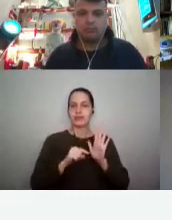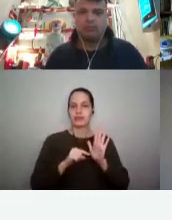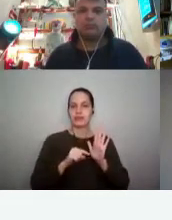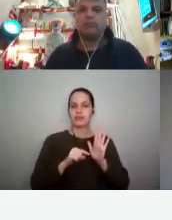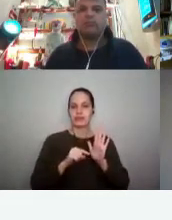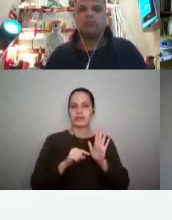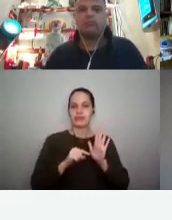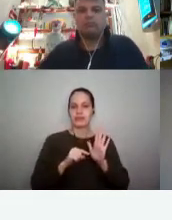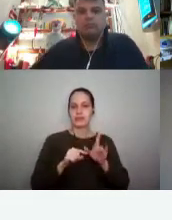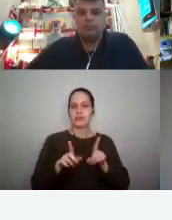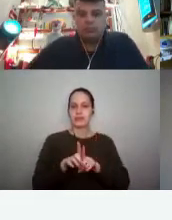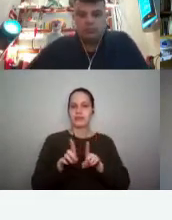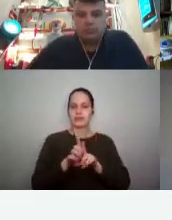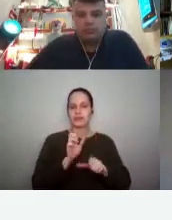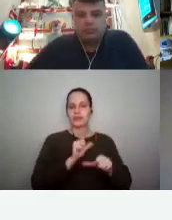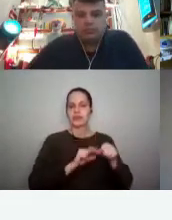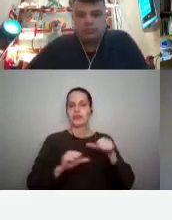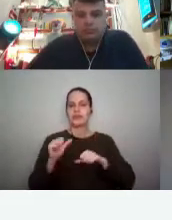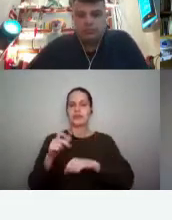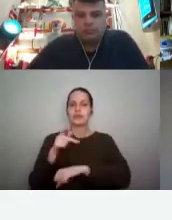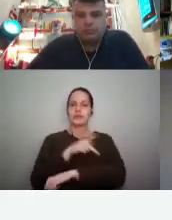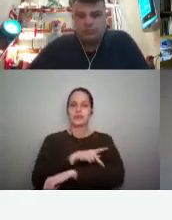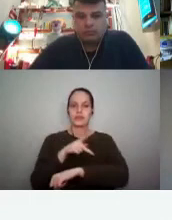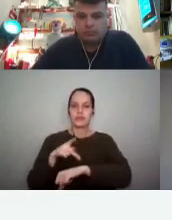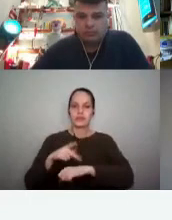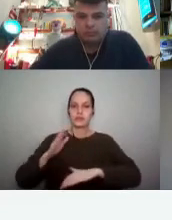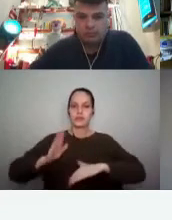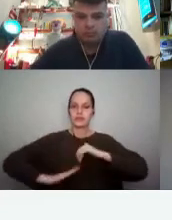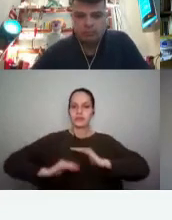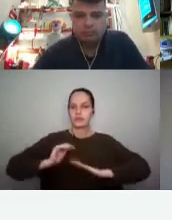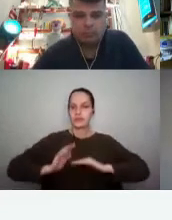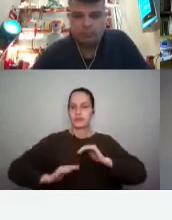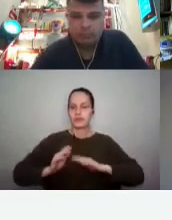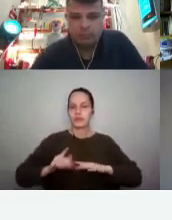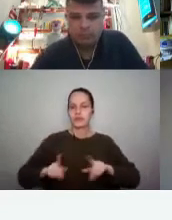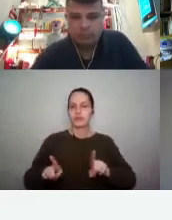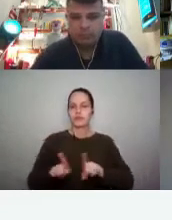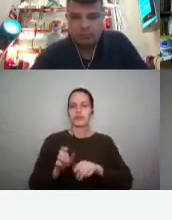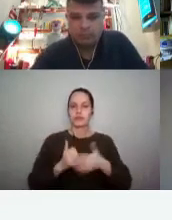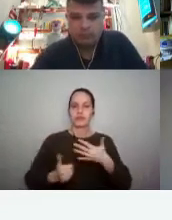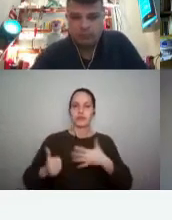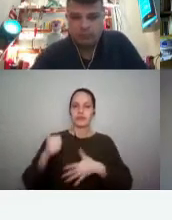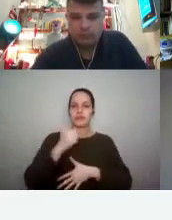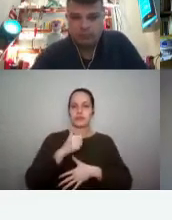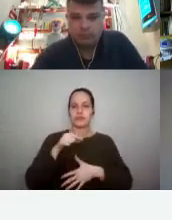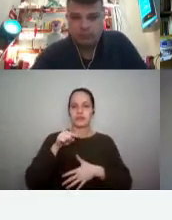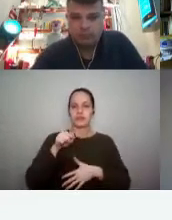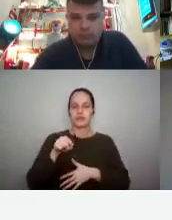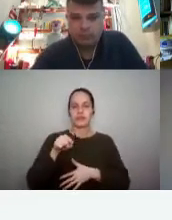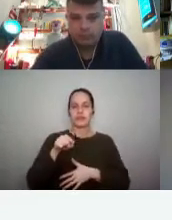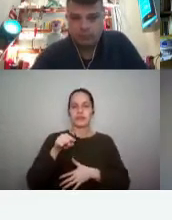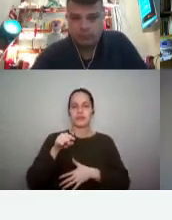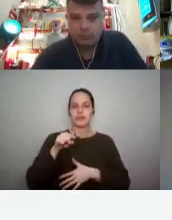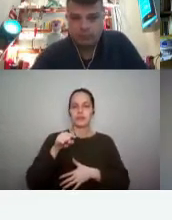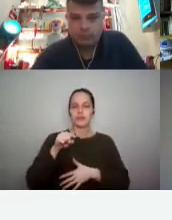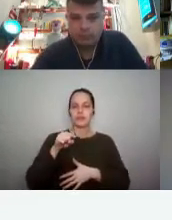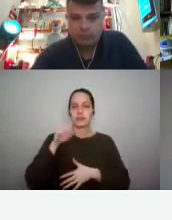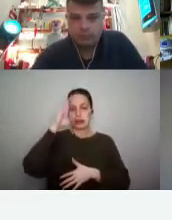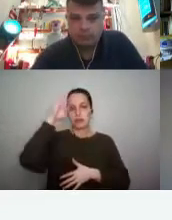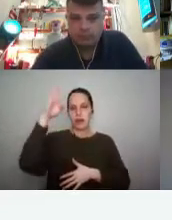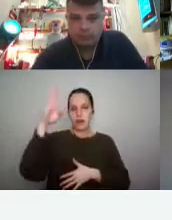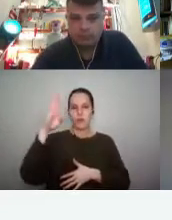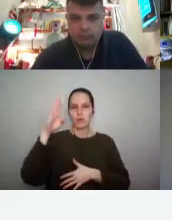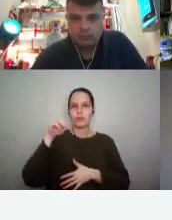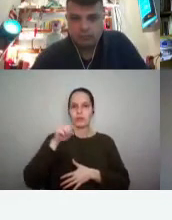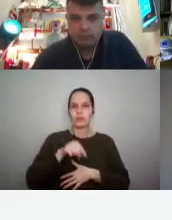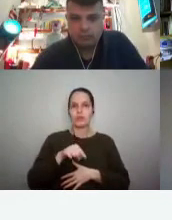com a transformação das práticas pedagógicas, com o protagonismo dos alunos como sujeitos e não assujeitados,